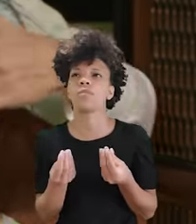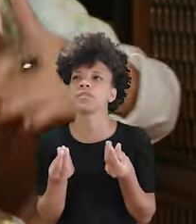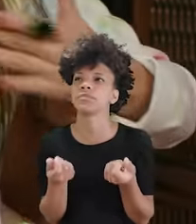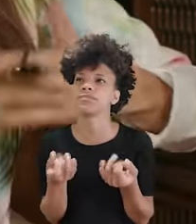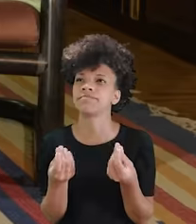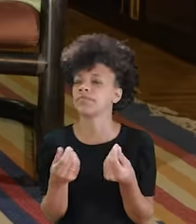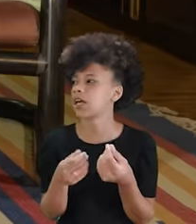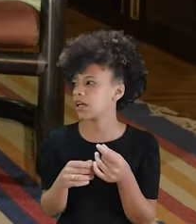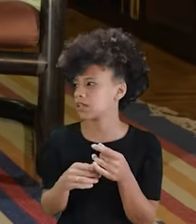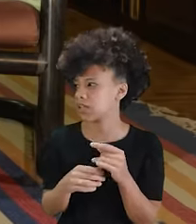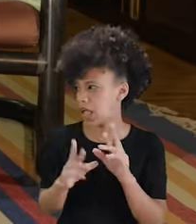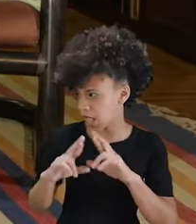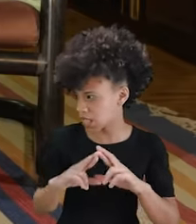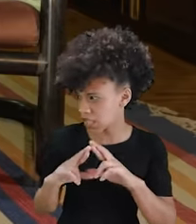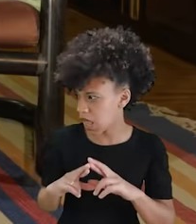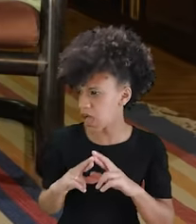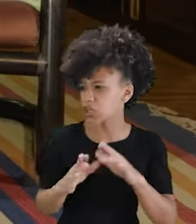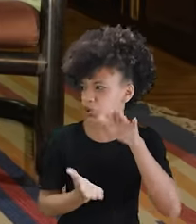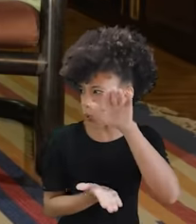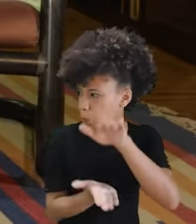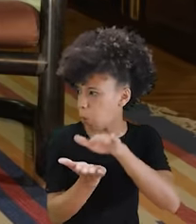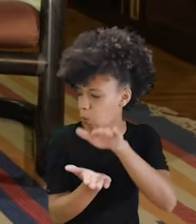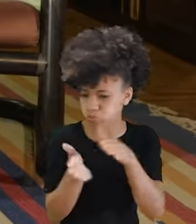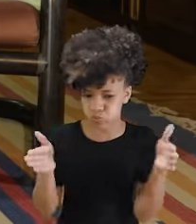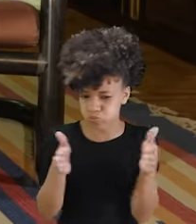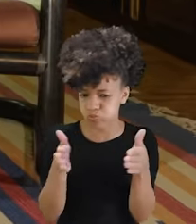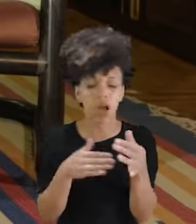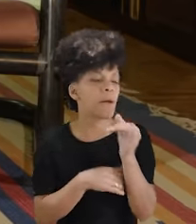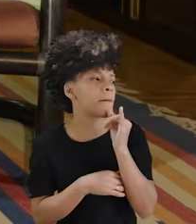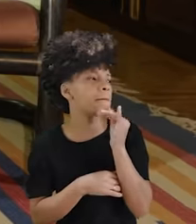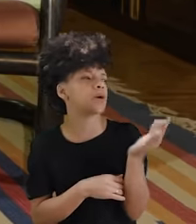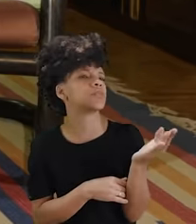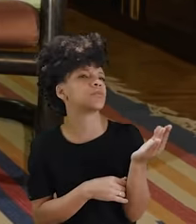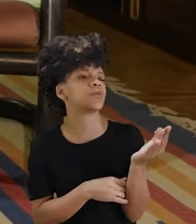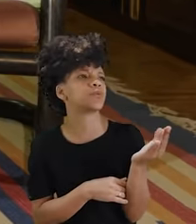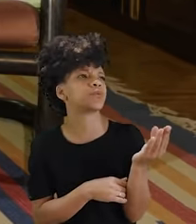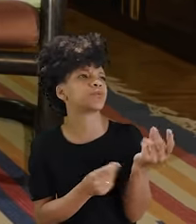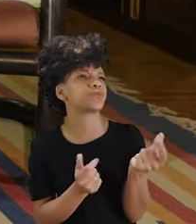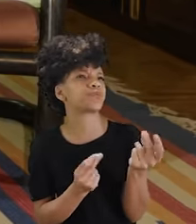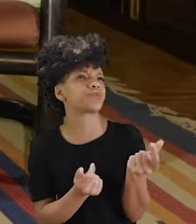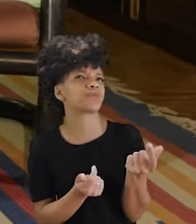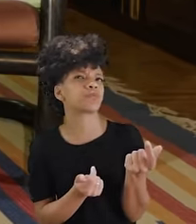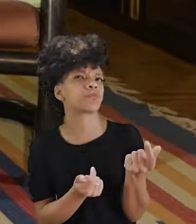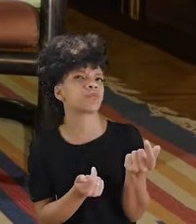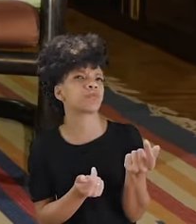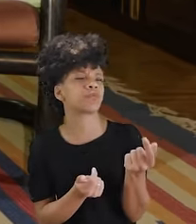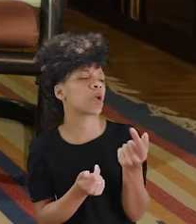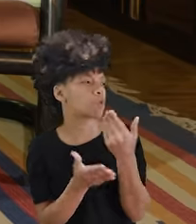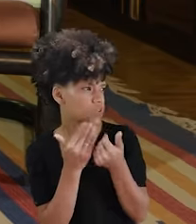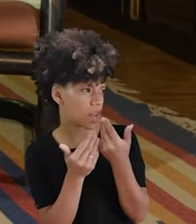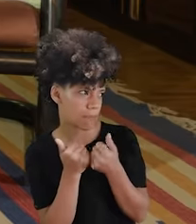fala tipo recolhimento klagen comprimido não é por exemplo os